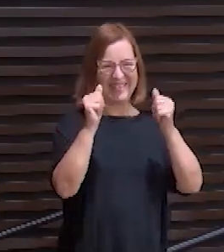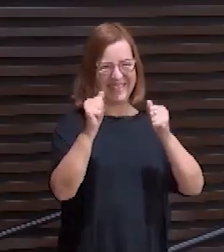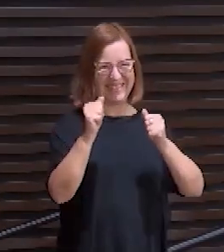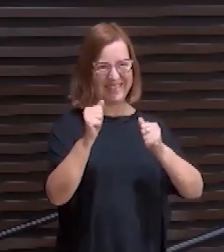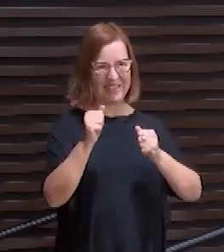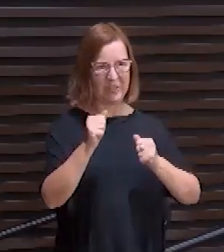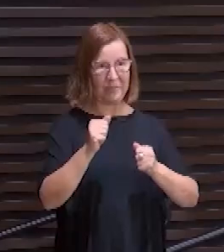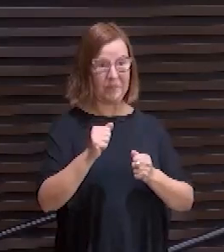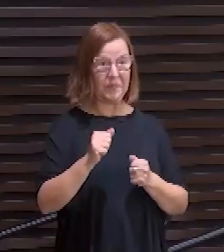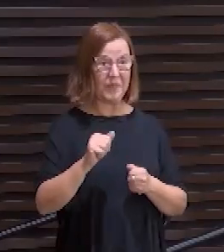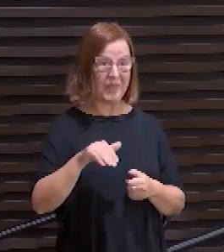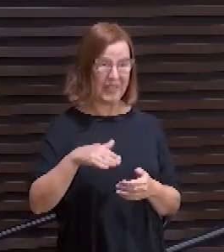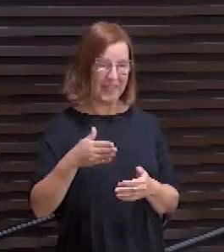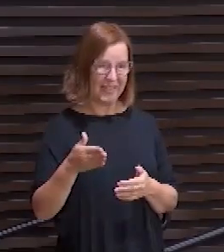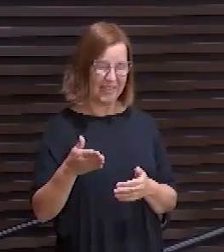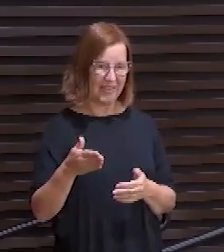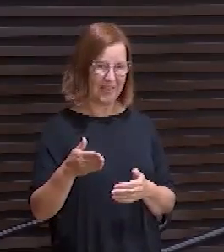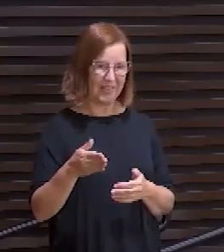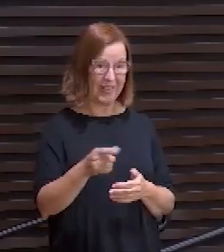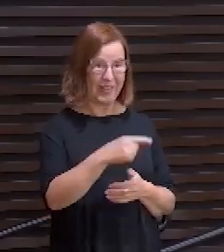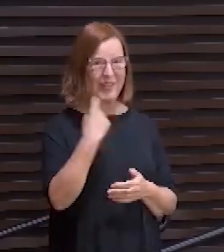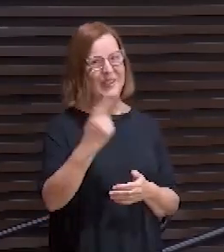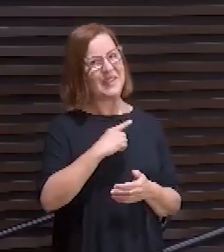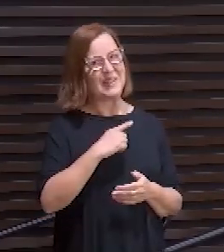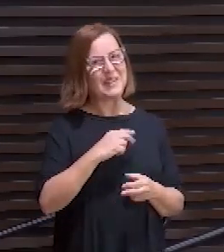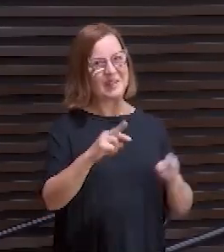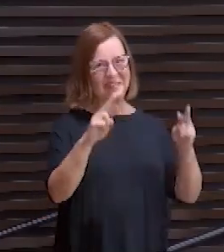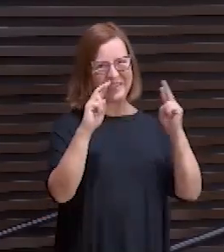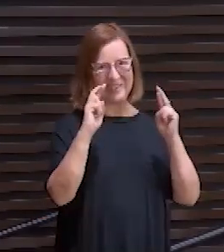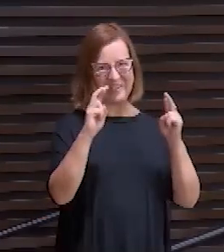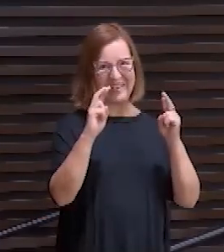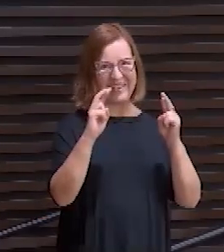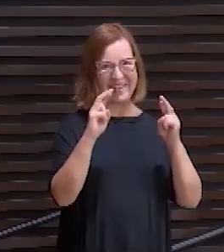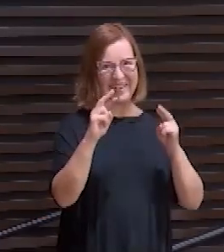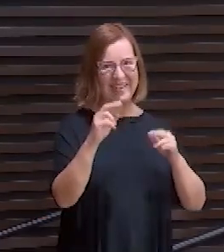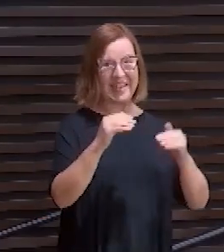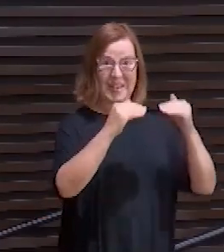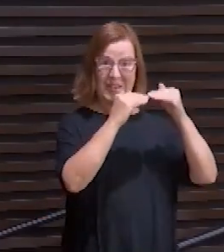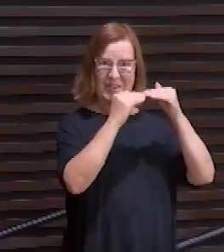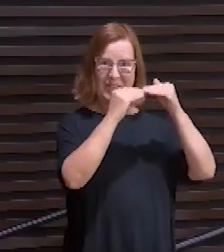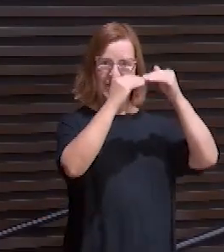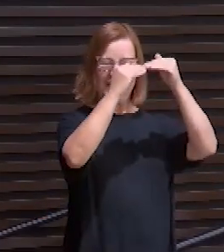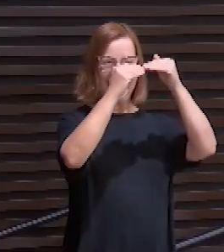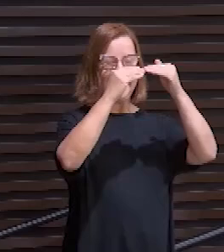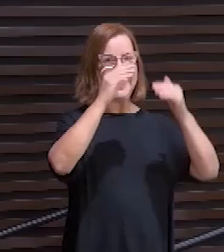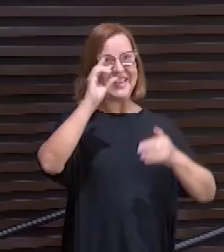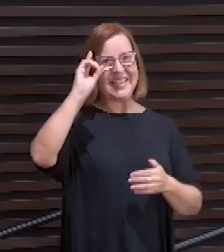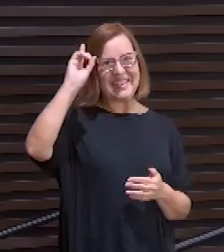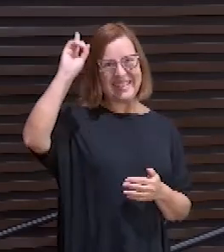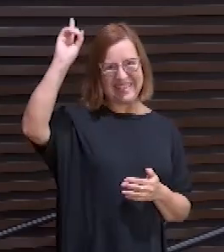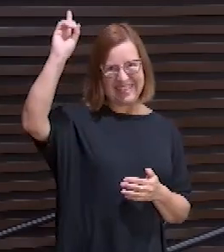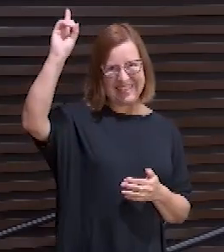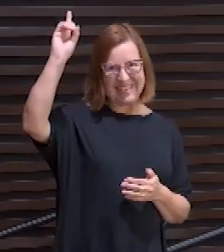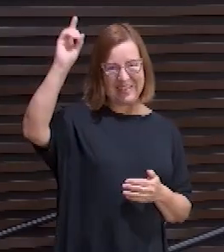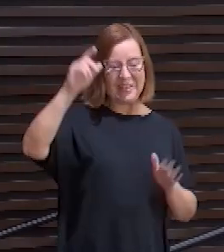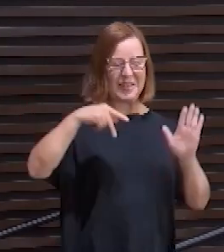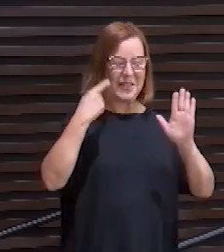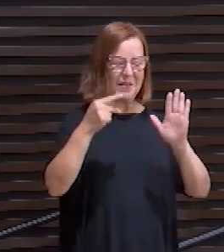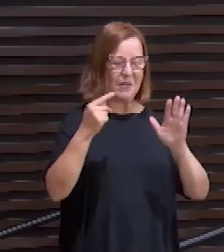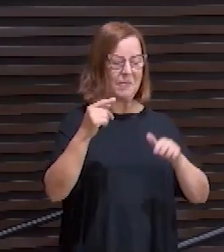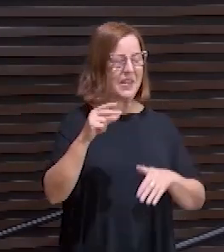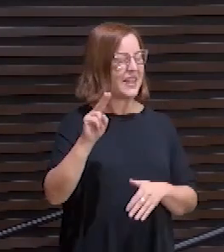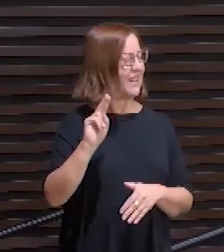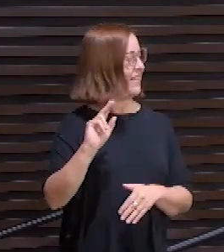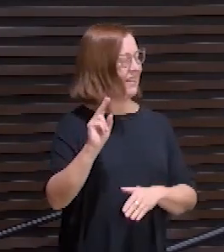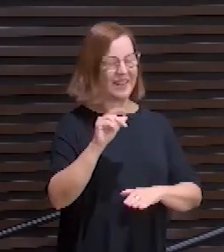E nisso, meus irmãos, nós temos esperança. Na soberania de Deus e a promessa que não vai falhar, como